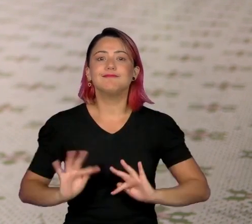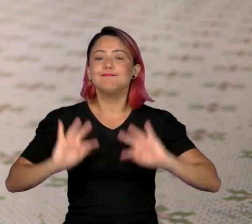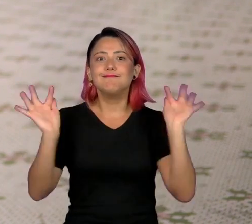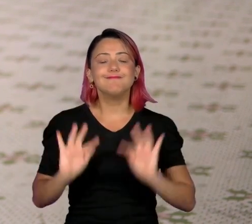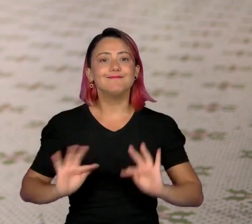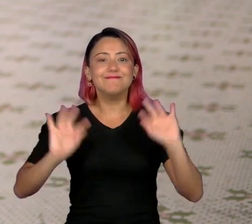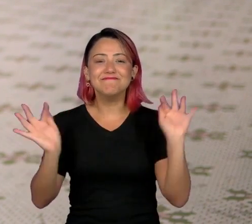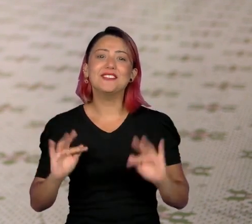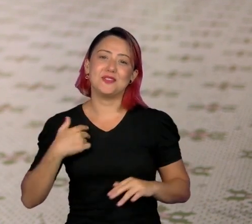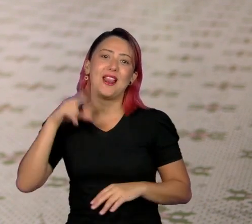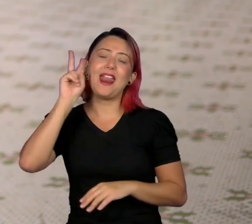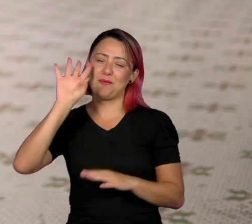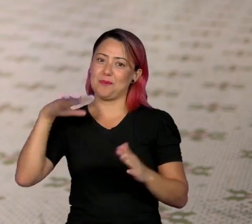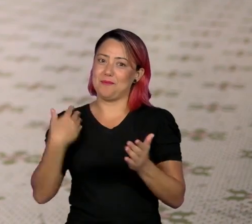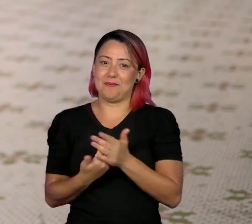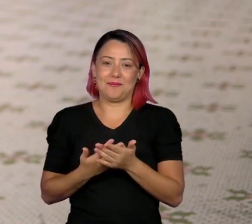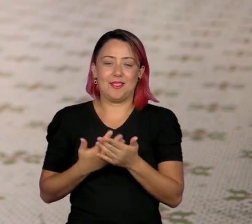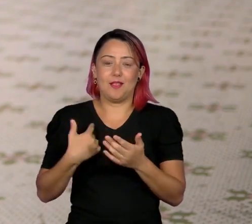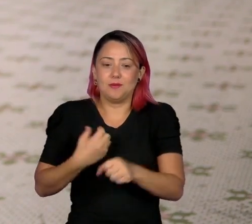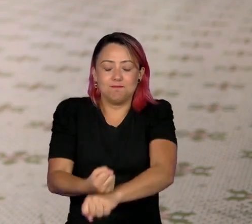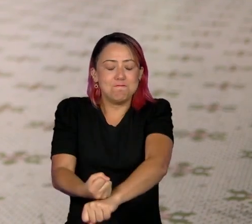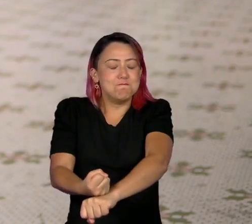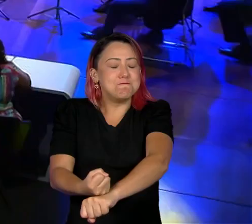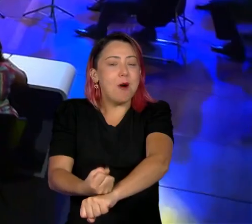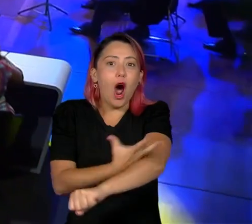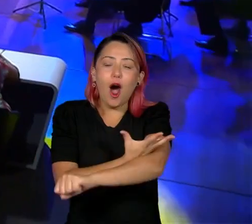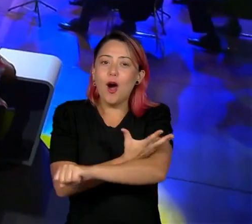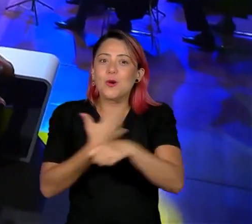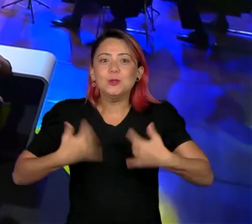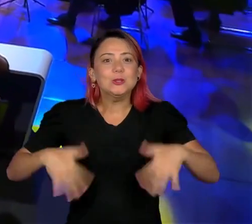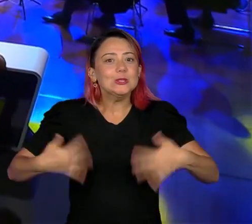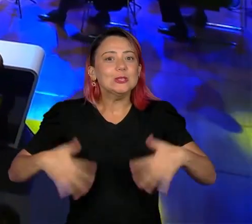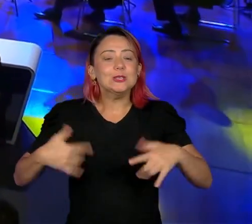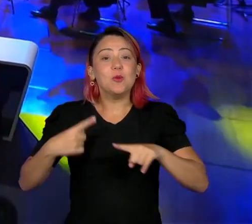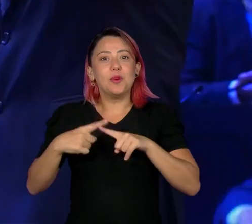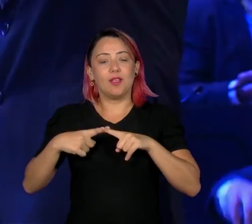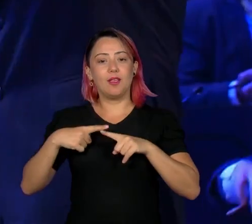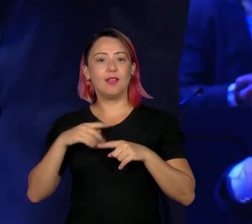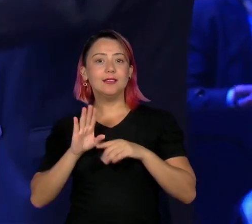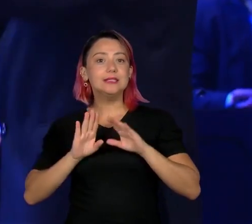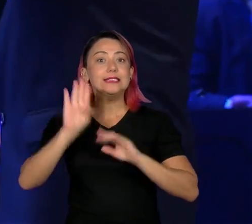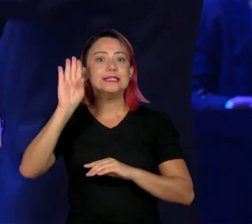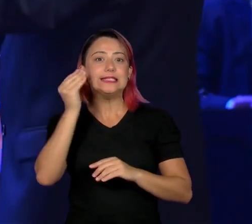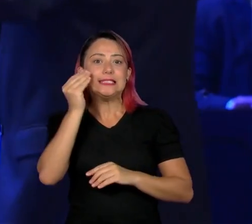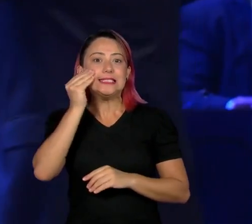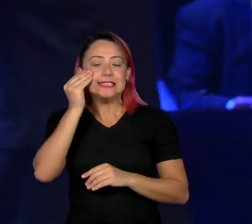eu lembro até hoje da minha emoção de ter passado da seleção